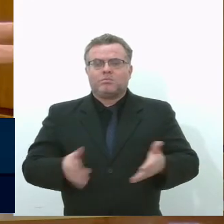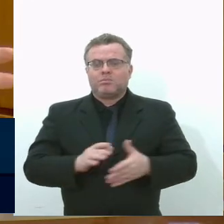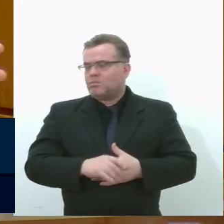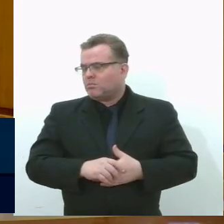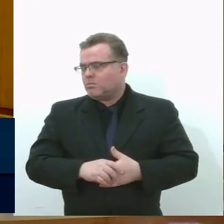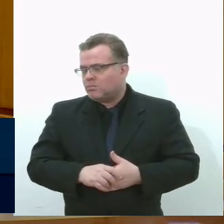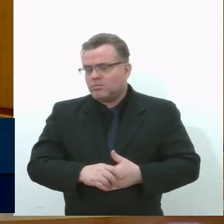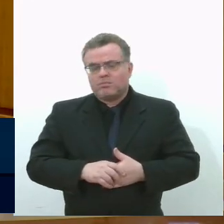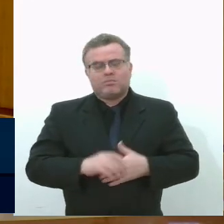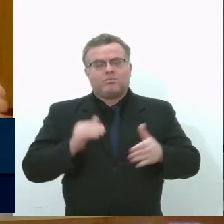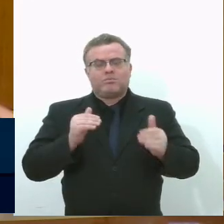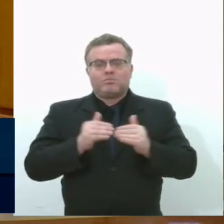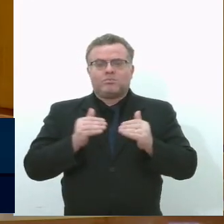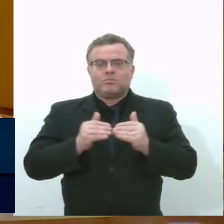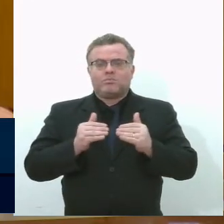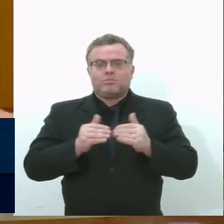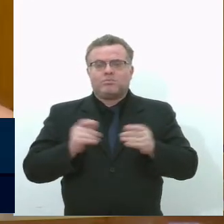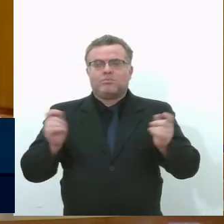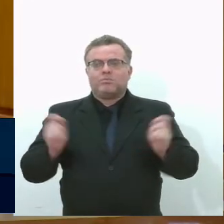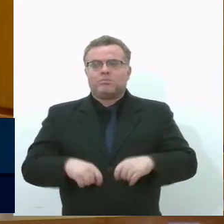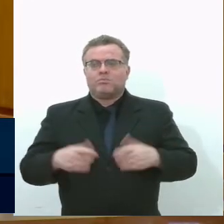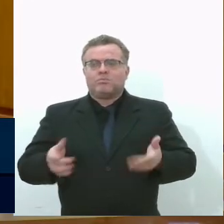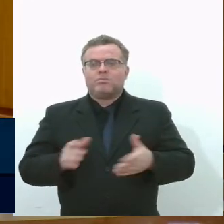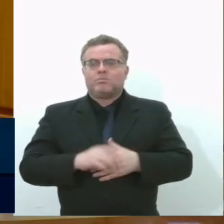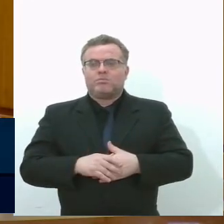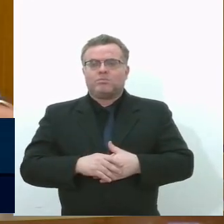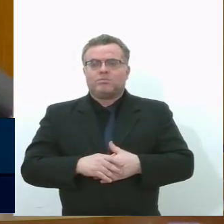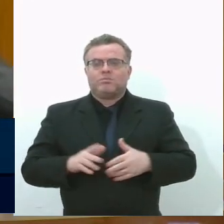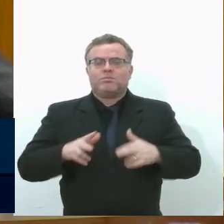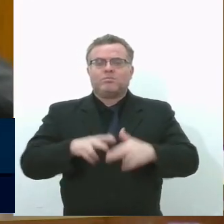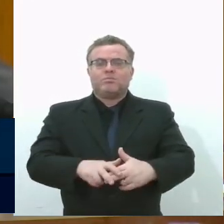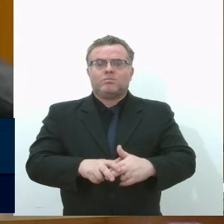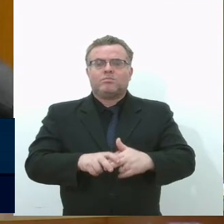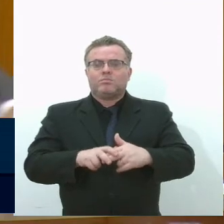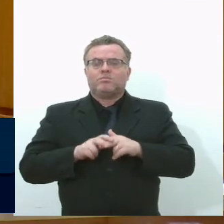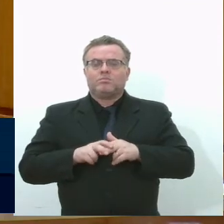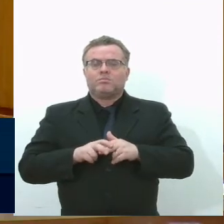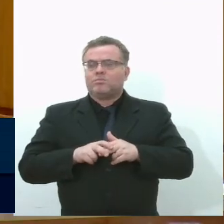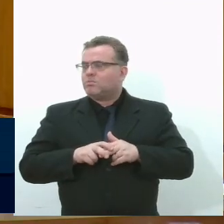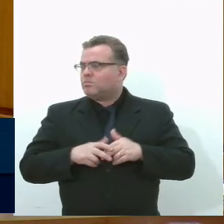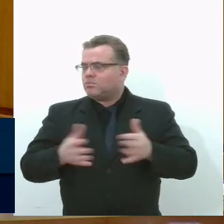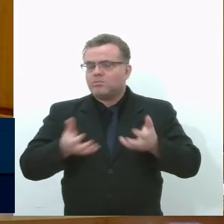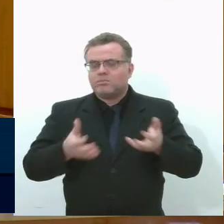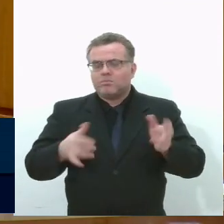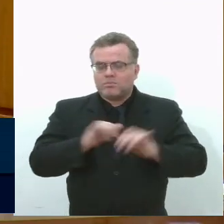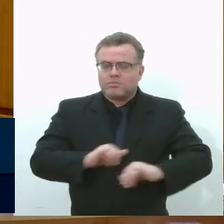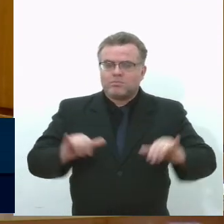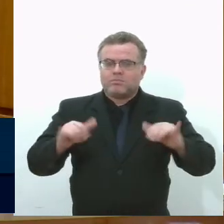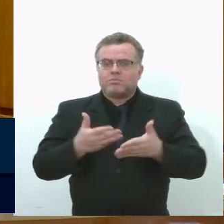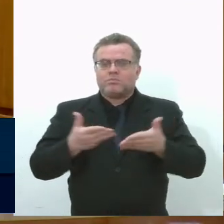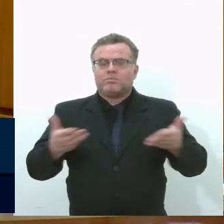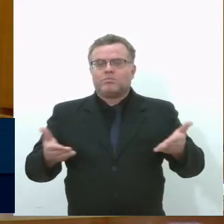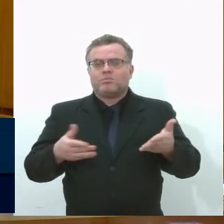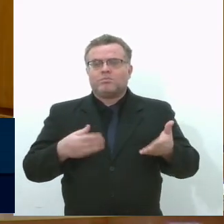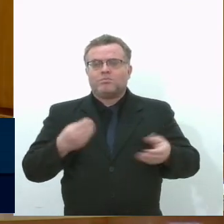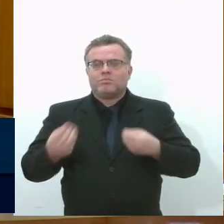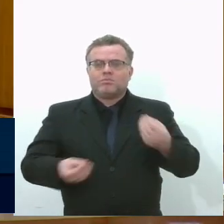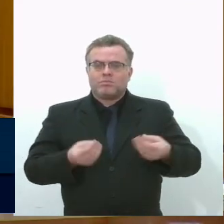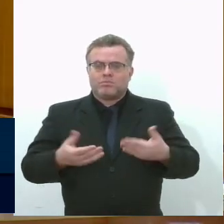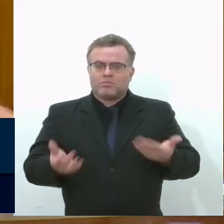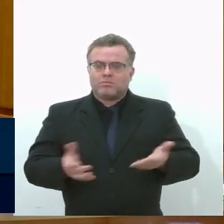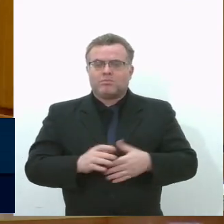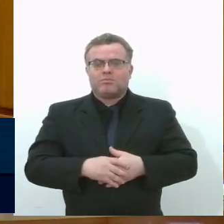razoável. Portanto, presidente, eu gostaria de dizer, aliás, já falei isso pessoalmente com Vossa